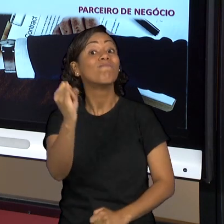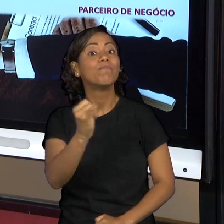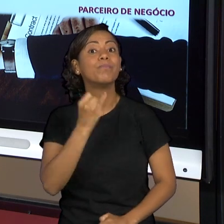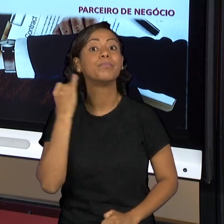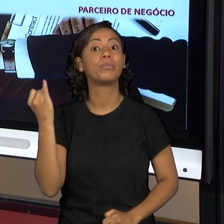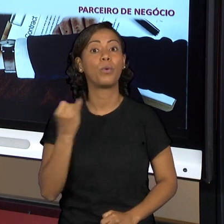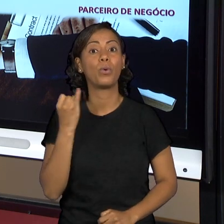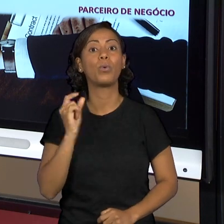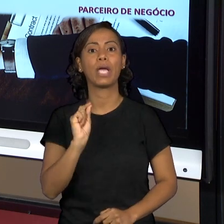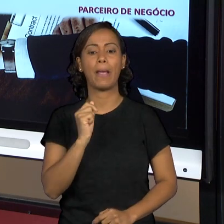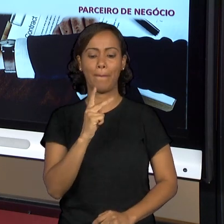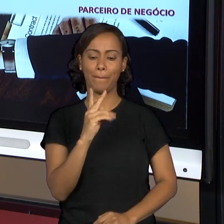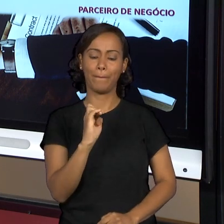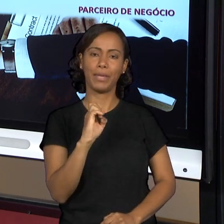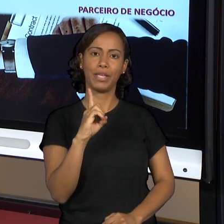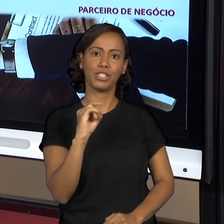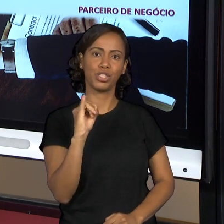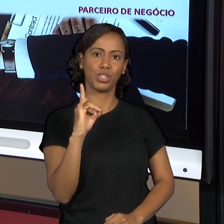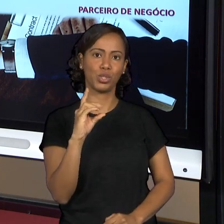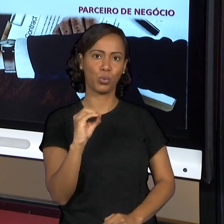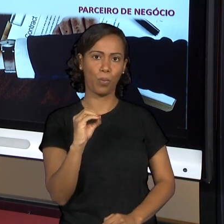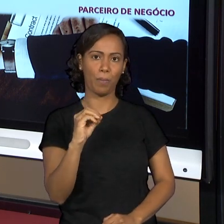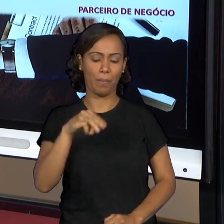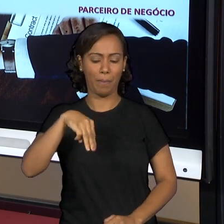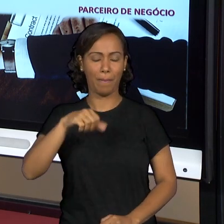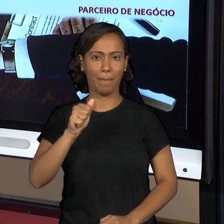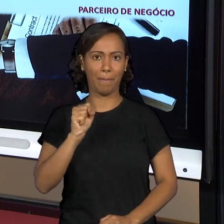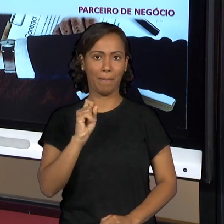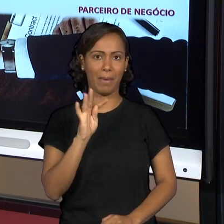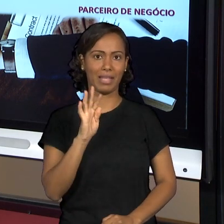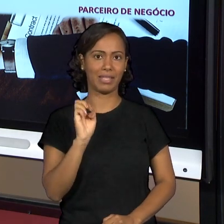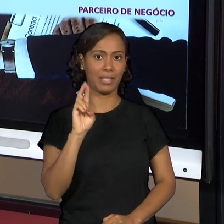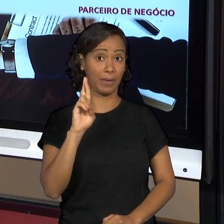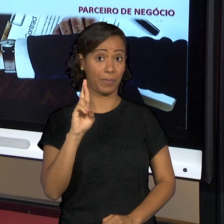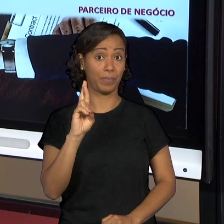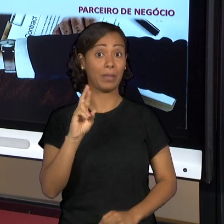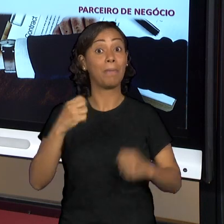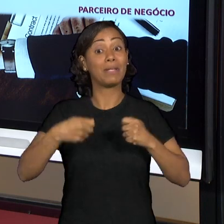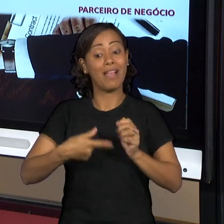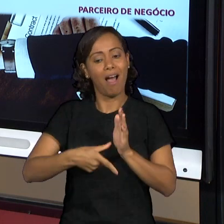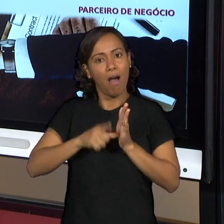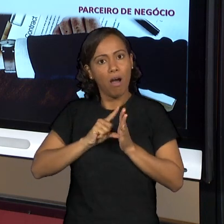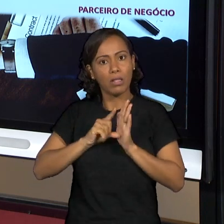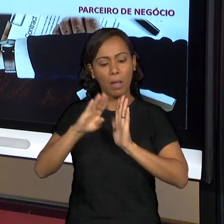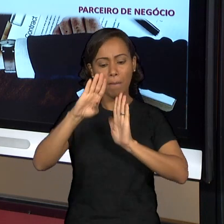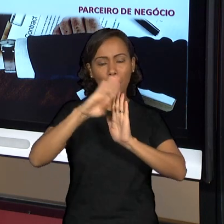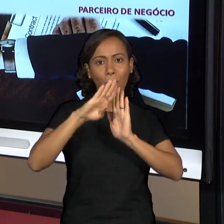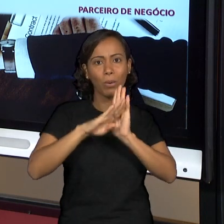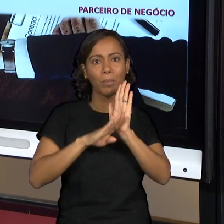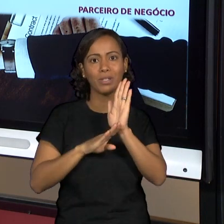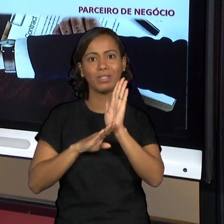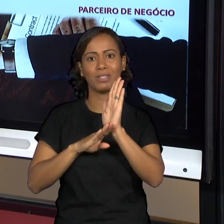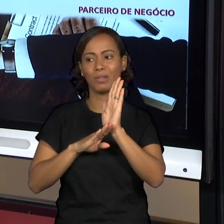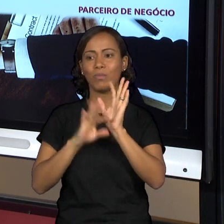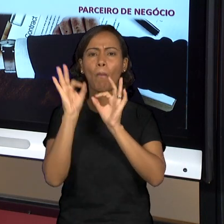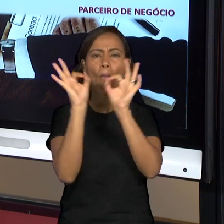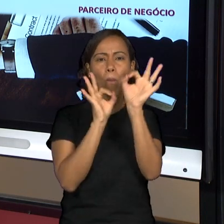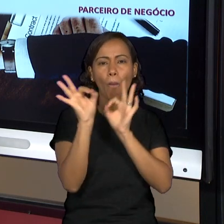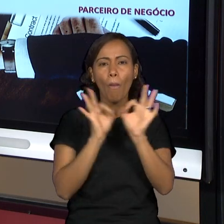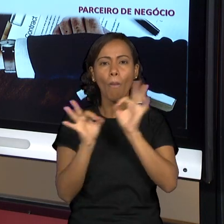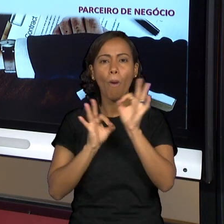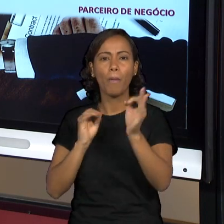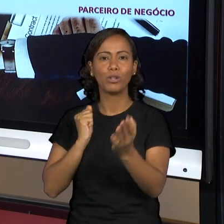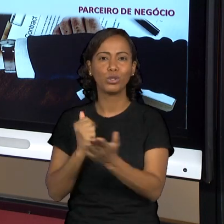criado esse pedido master, o que nós precisamos fazer é criar uma programação de compra. Então eu vou fazer um pedido, faço uma